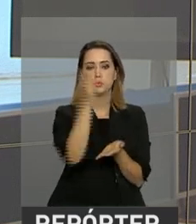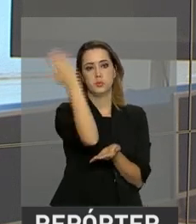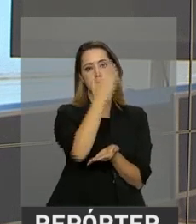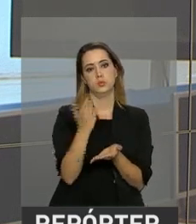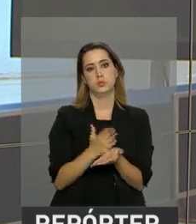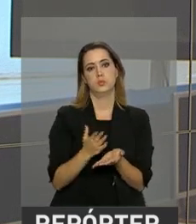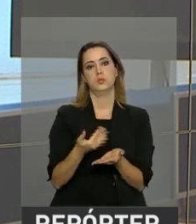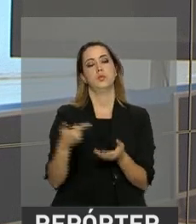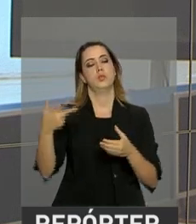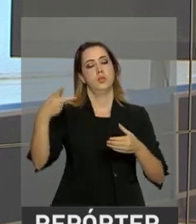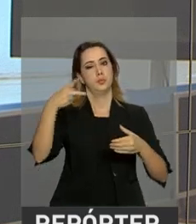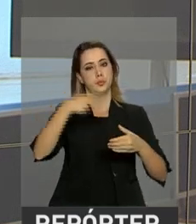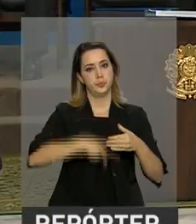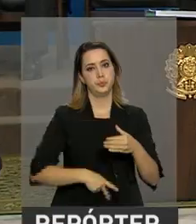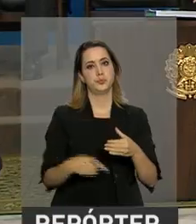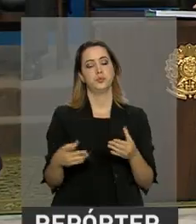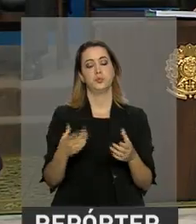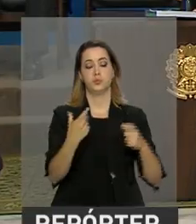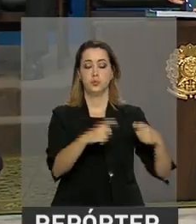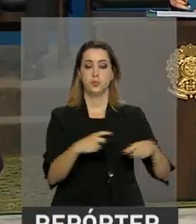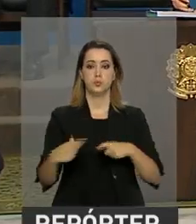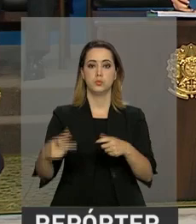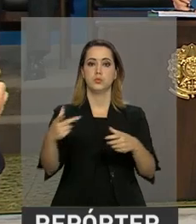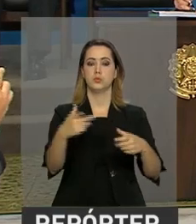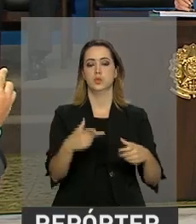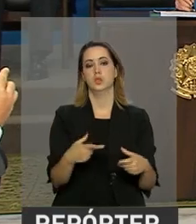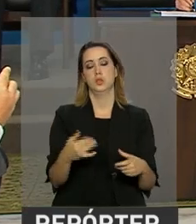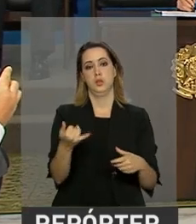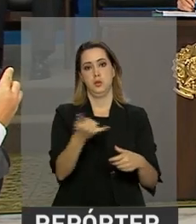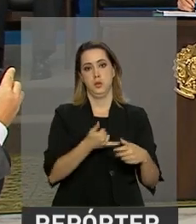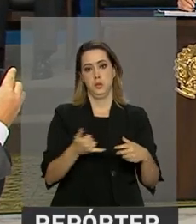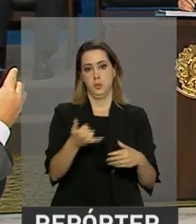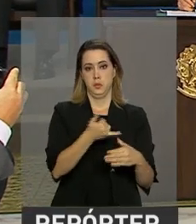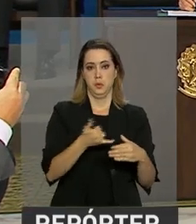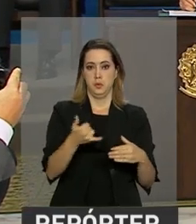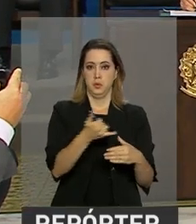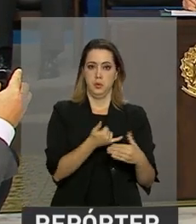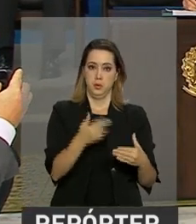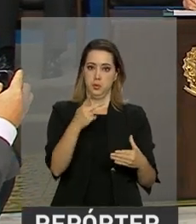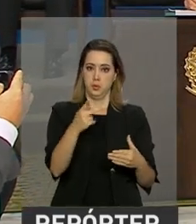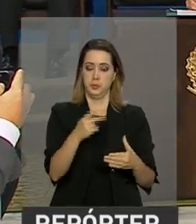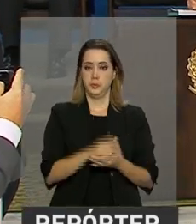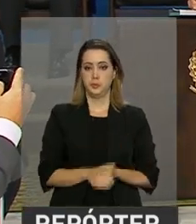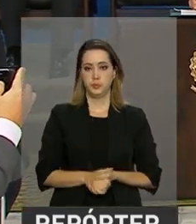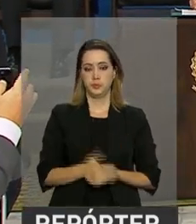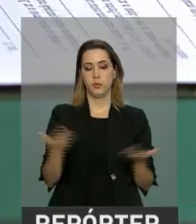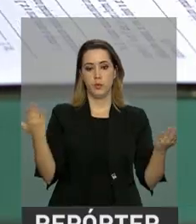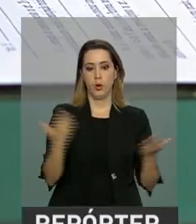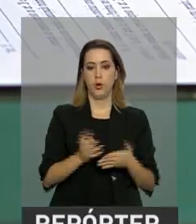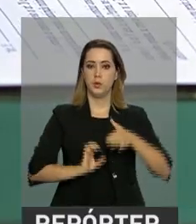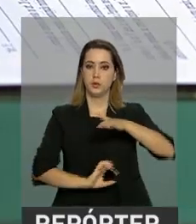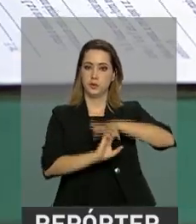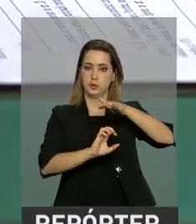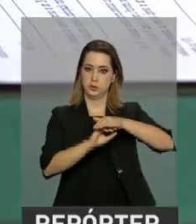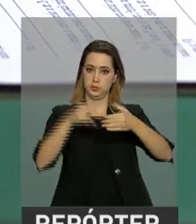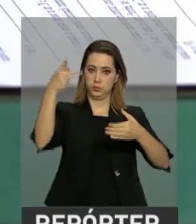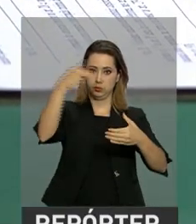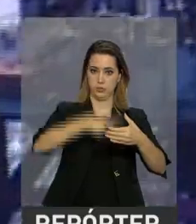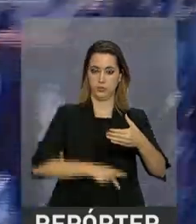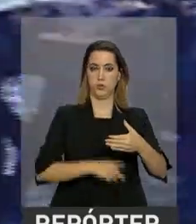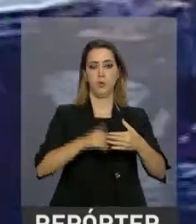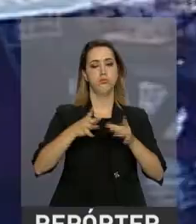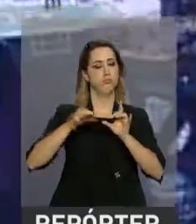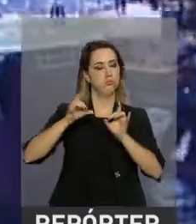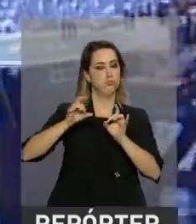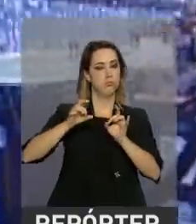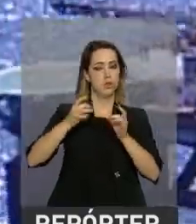exploração dos campos de petróleo. Com a sanção da lei pelo presidente Michel Temer, a Petrobras deixa de ser a única